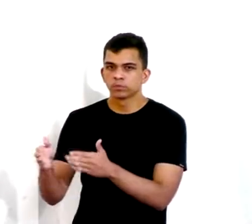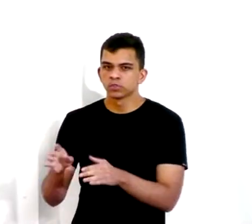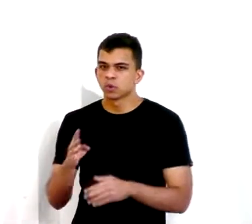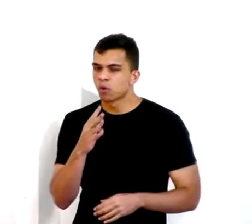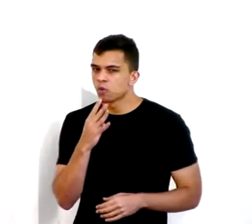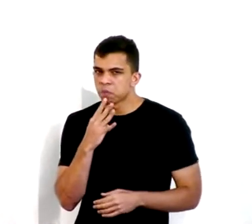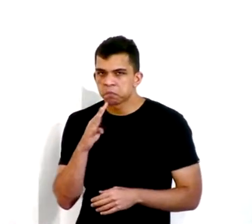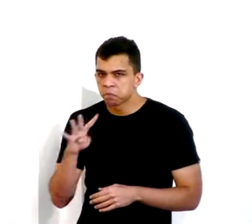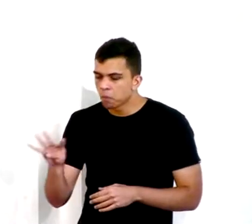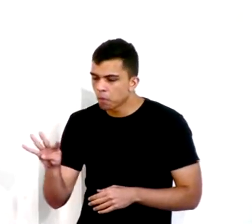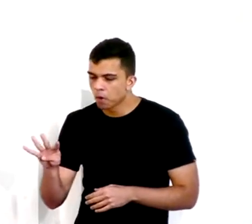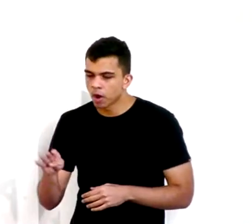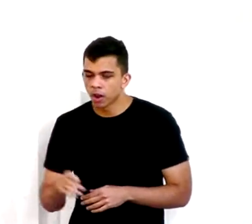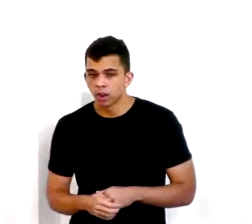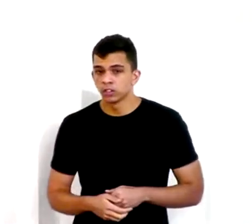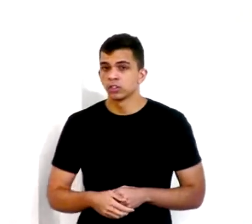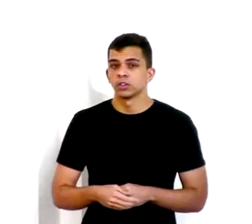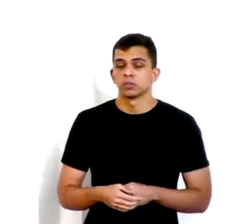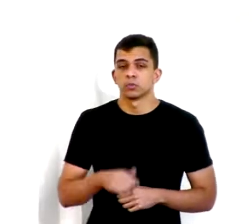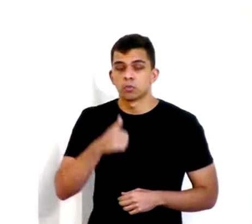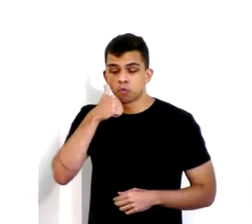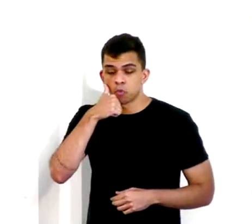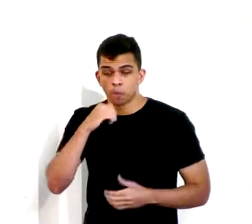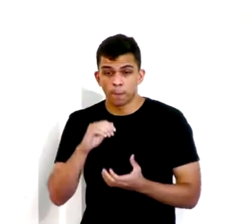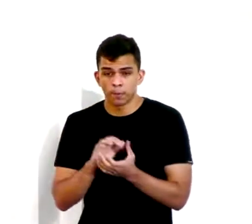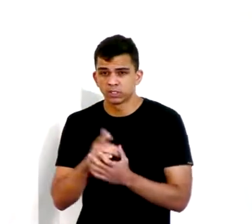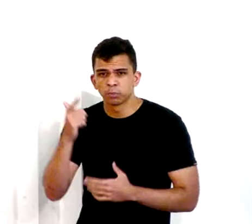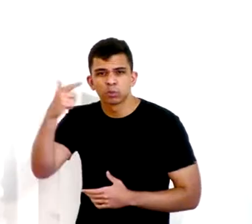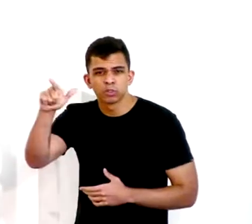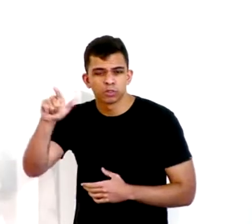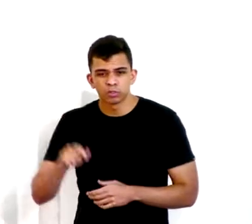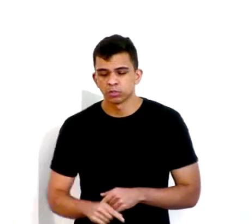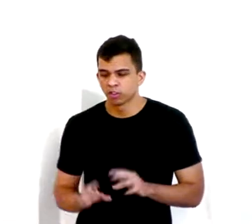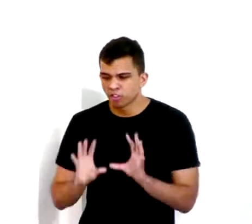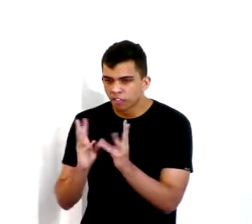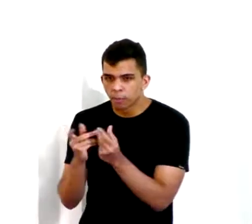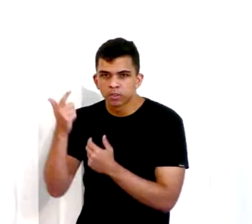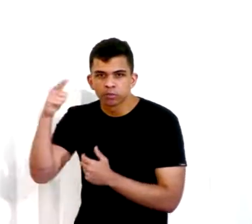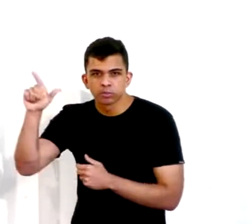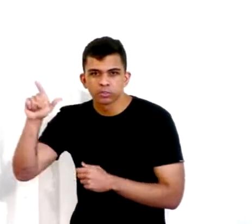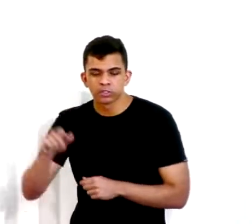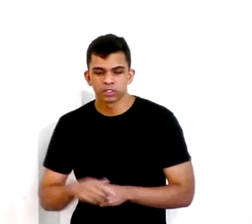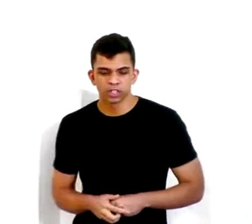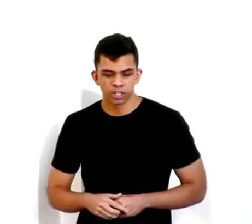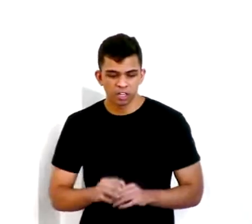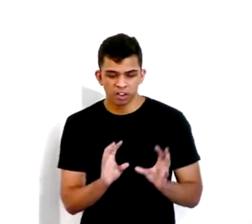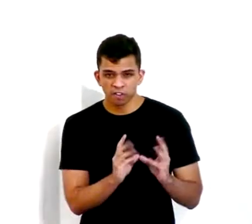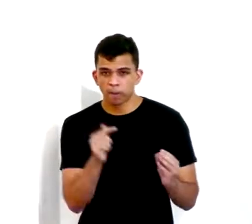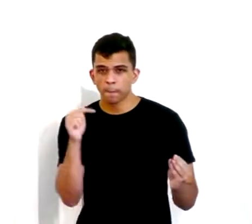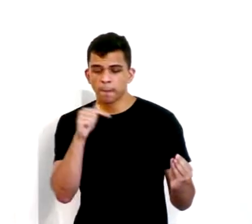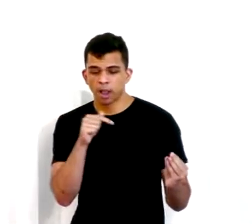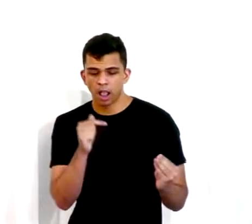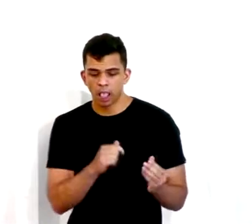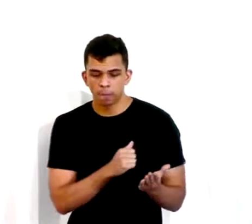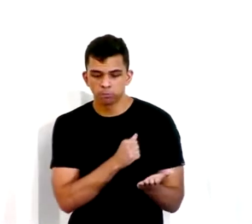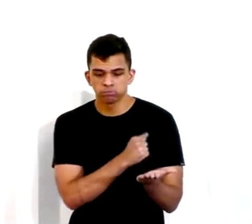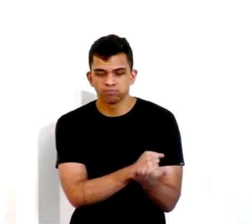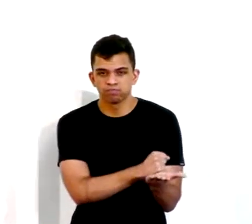mulher, fazendo com que o seu belo lar seja destruído? O que